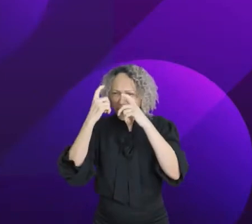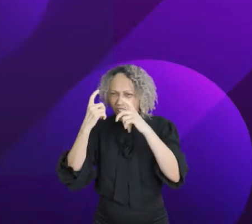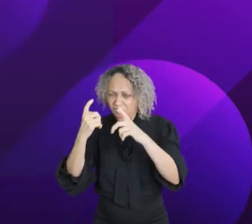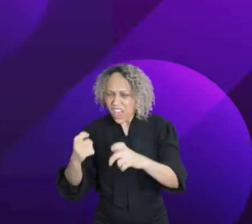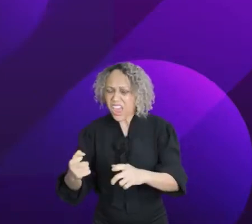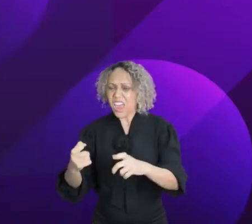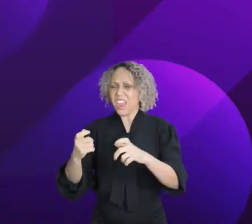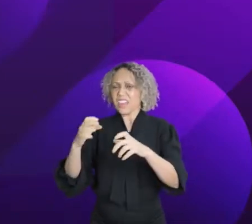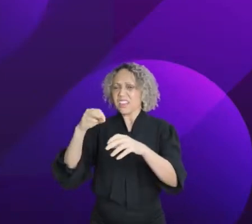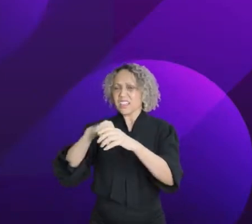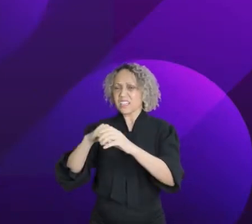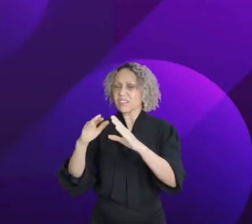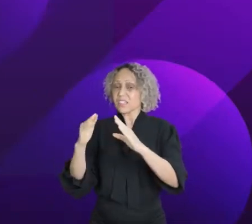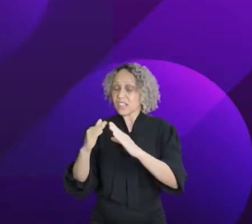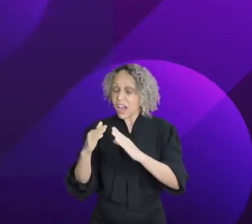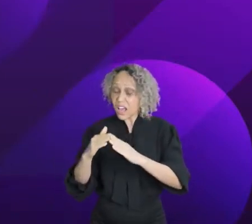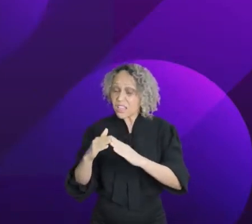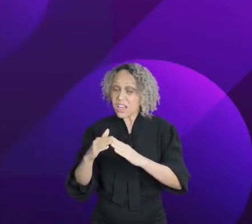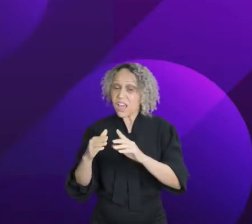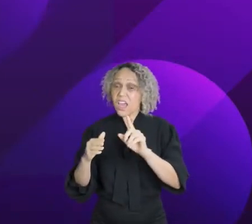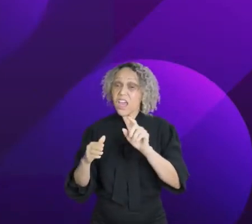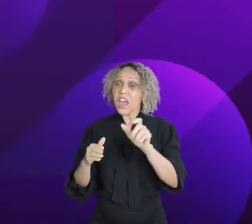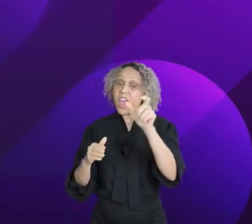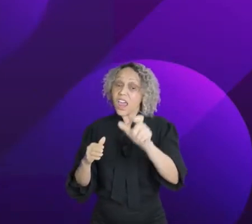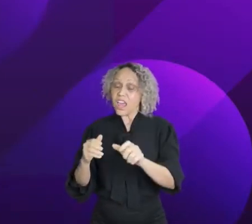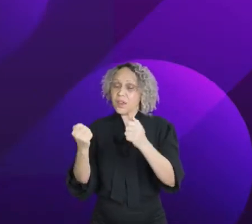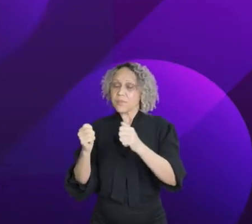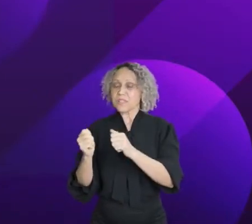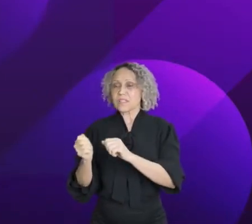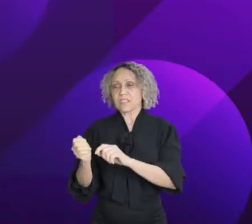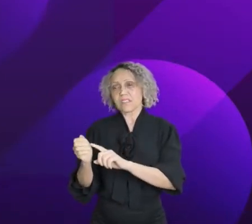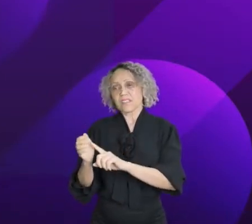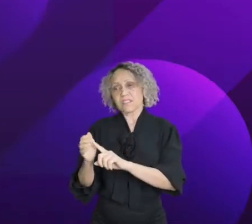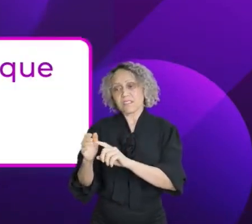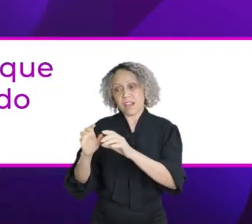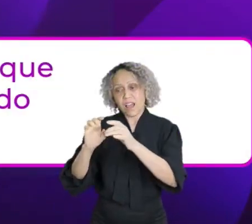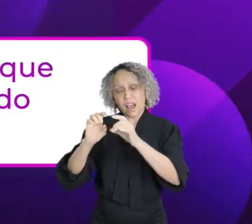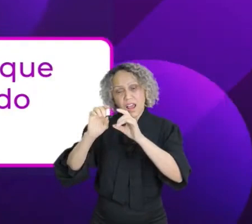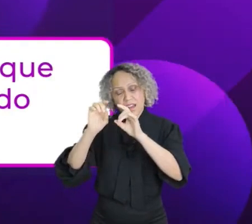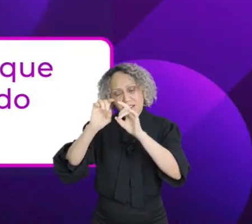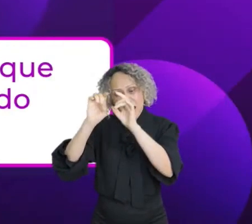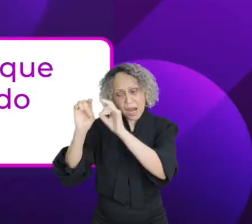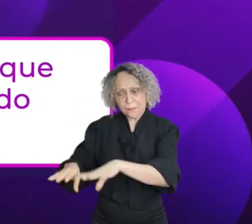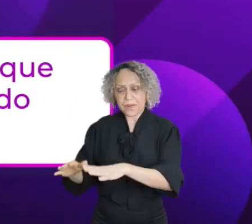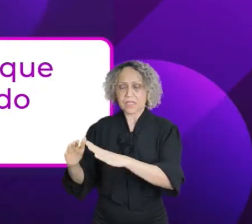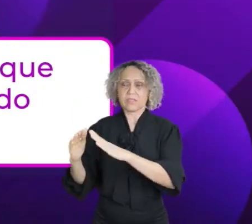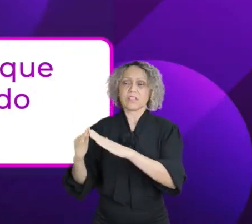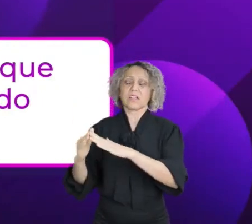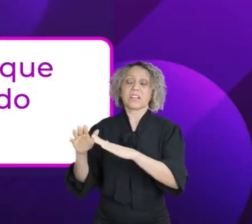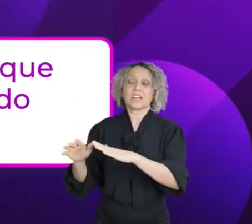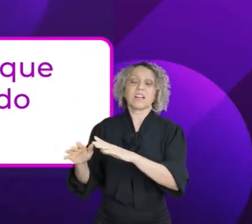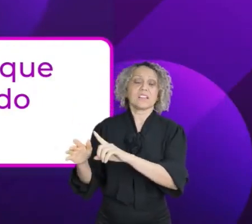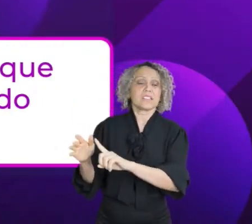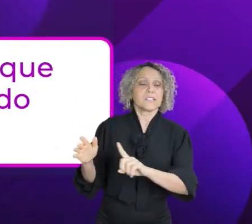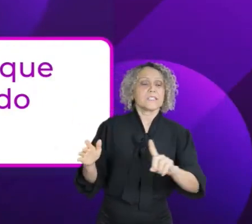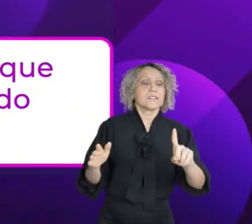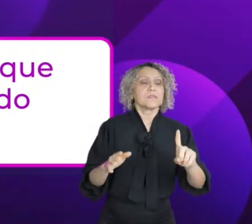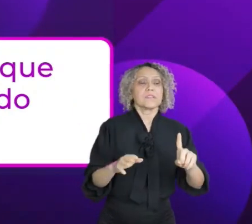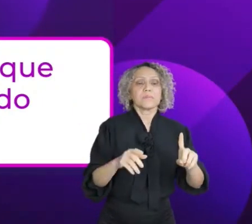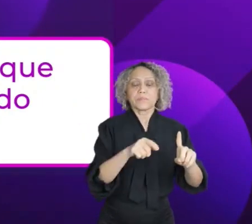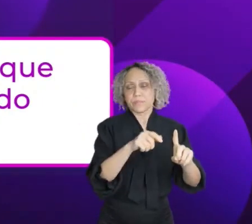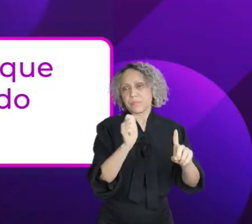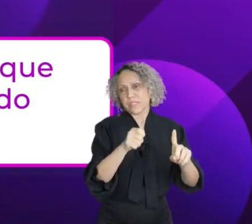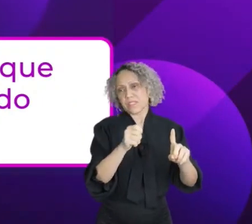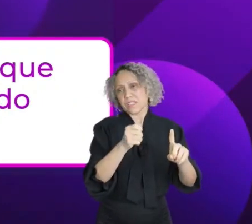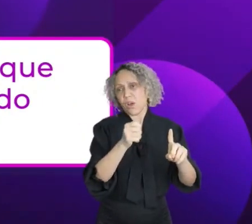pública nos seus municípios, nos seus estados, o programa Minha Casa Minha Vida vem diretamente